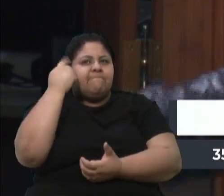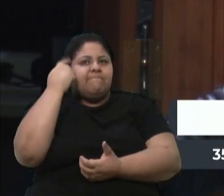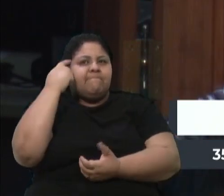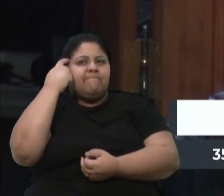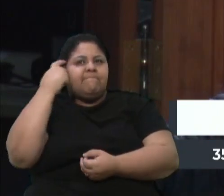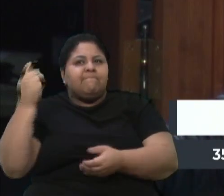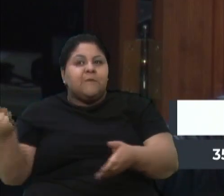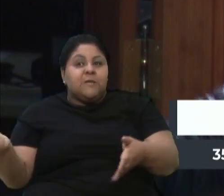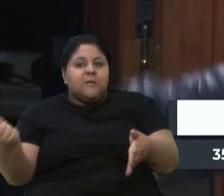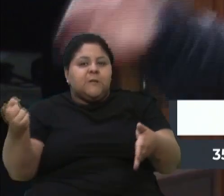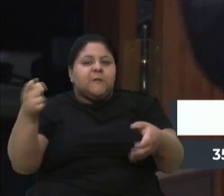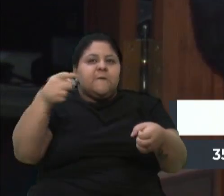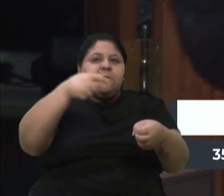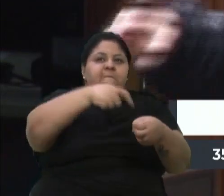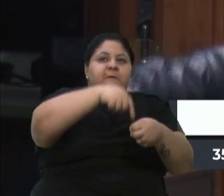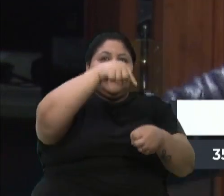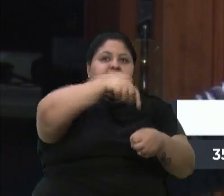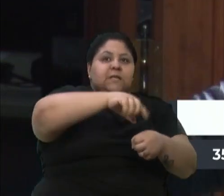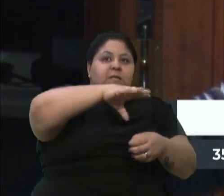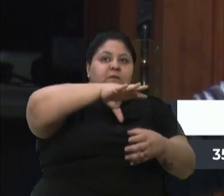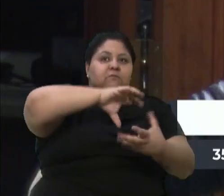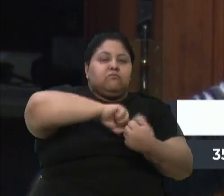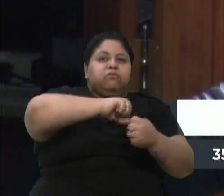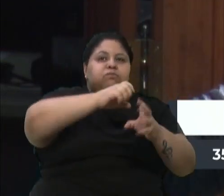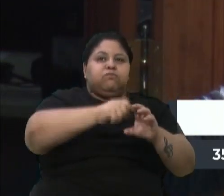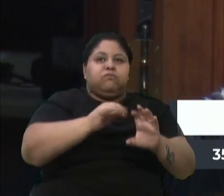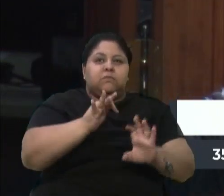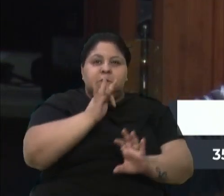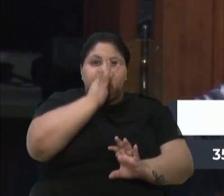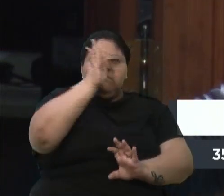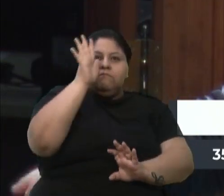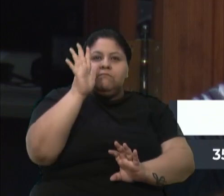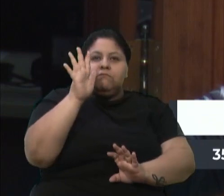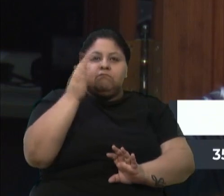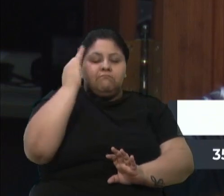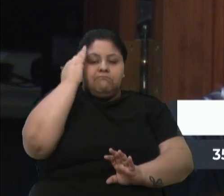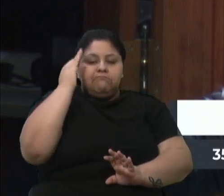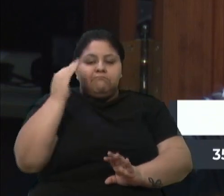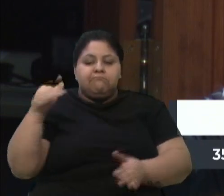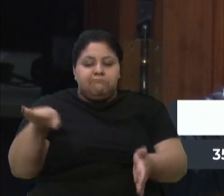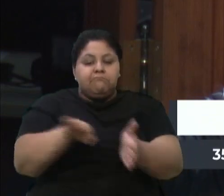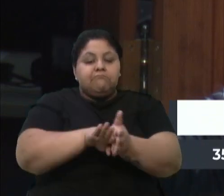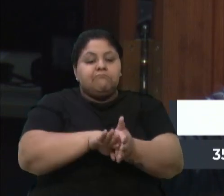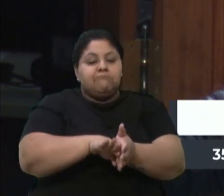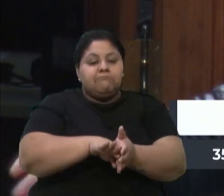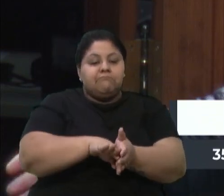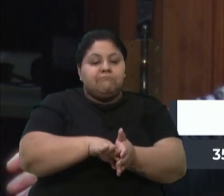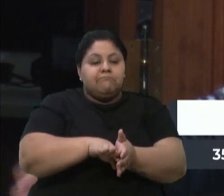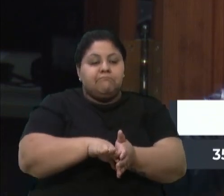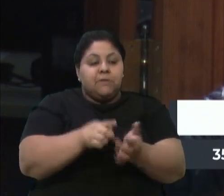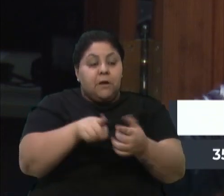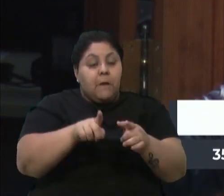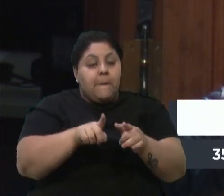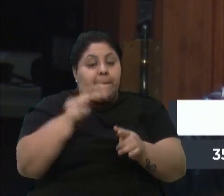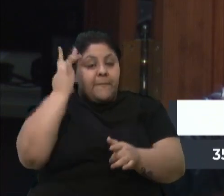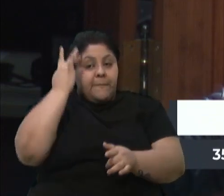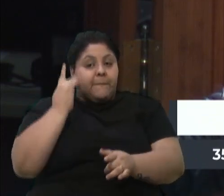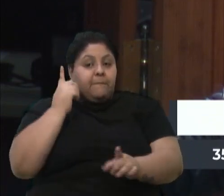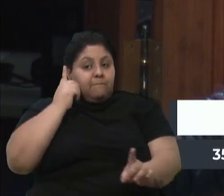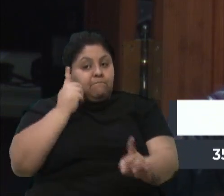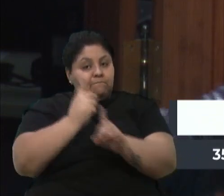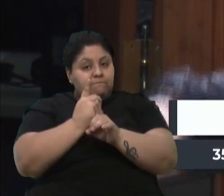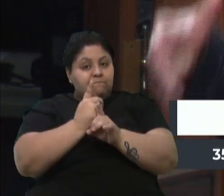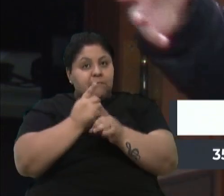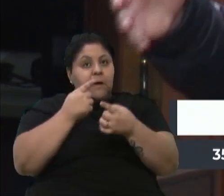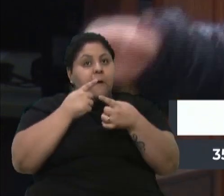da França, né, que viria a Caxias do Sul, não sei se ele conseguiu vir, mas amanhã a gente descobre lá, mas o simples fato de